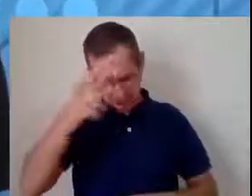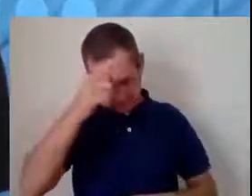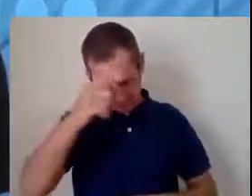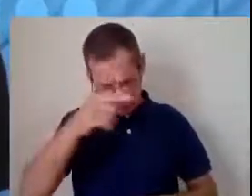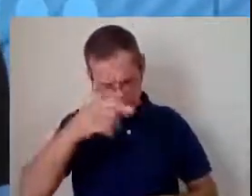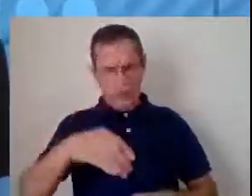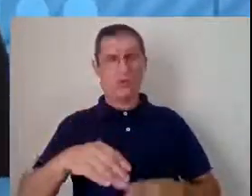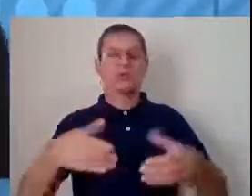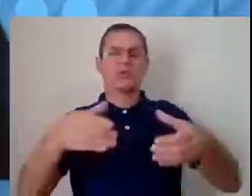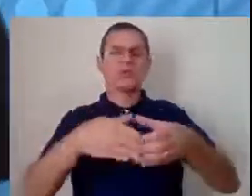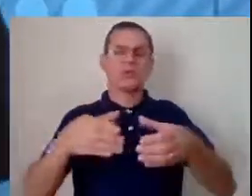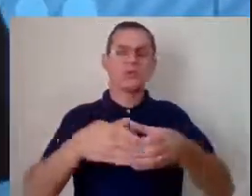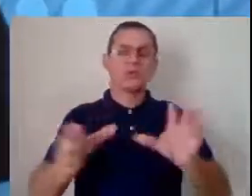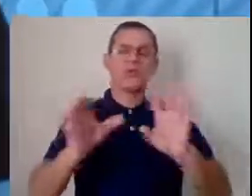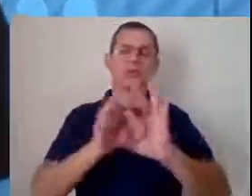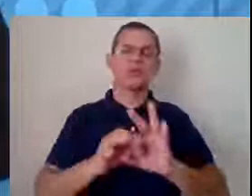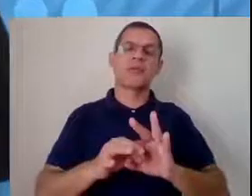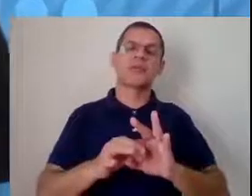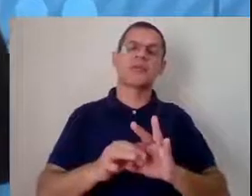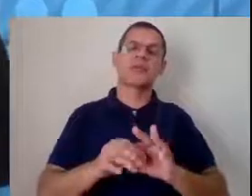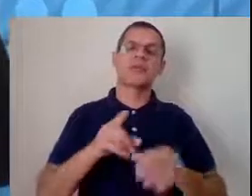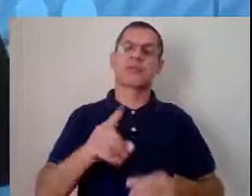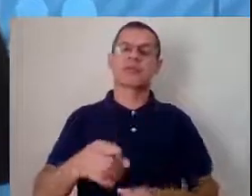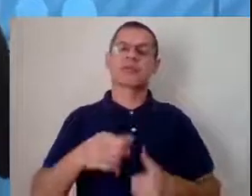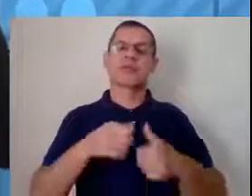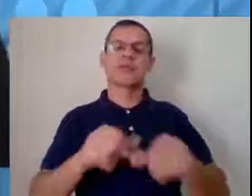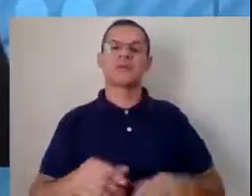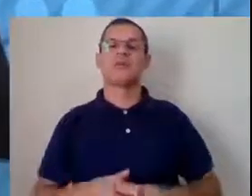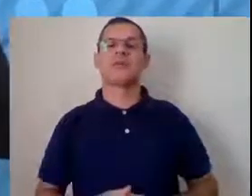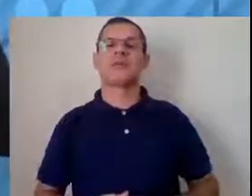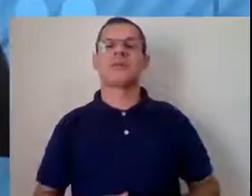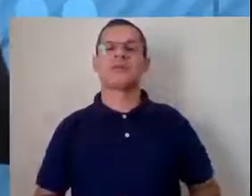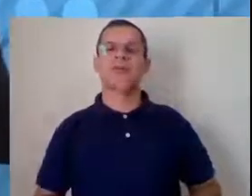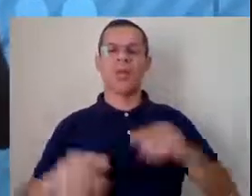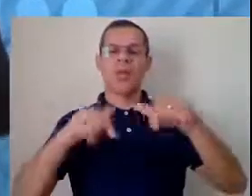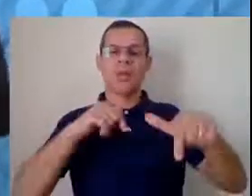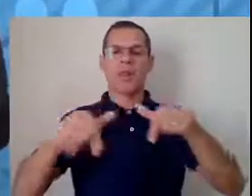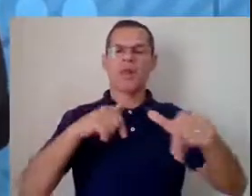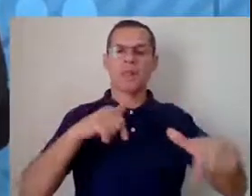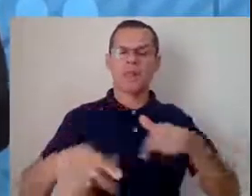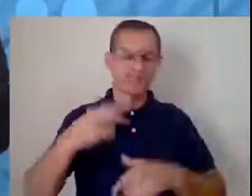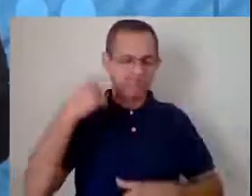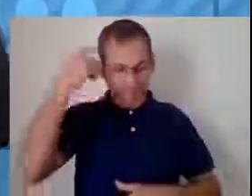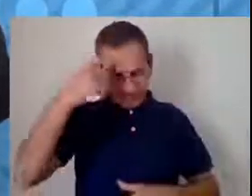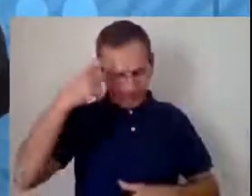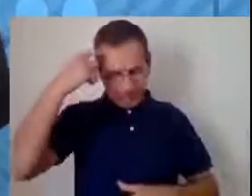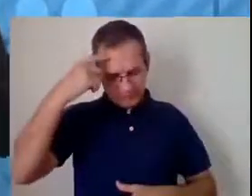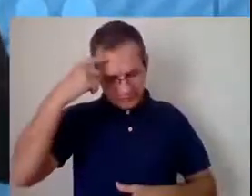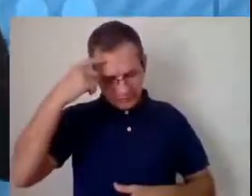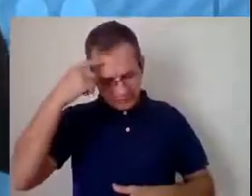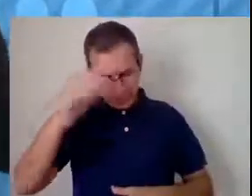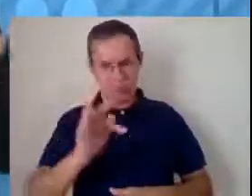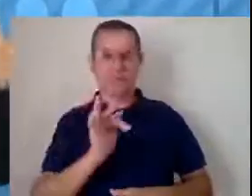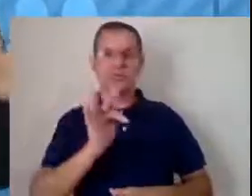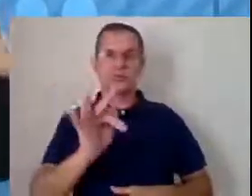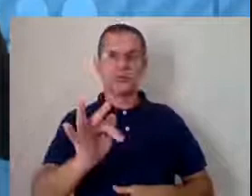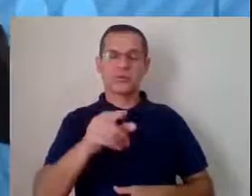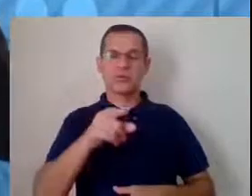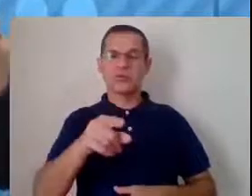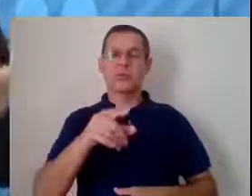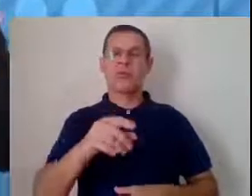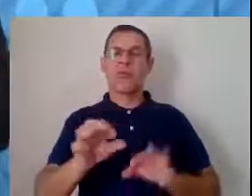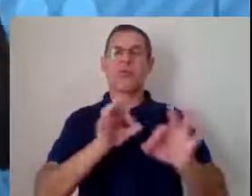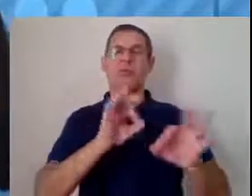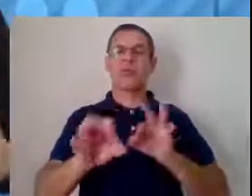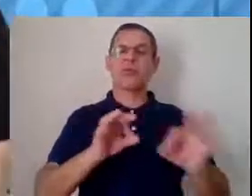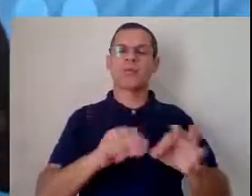dos conjuntos, as relações, vocês estão trabalhando e pensando lá na frente, quando vocês forem